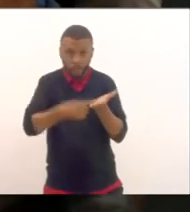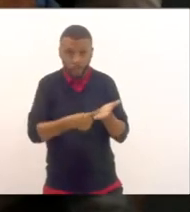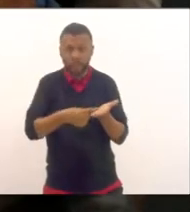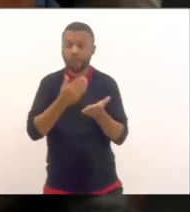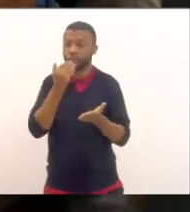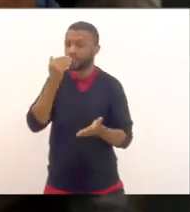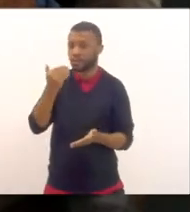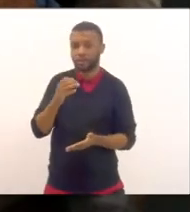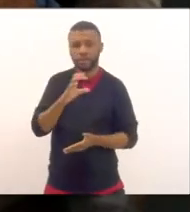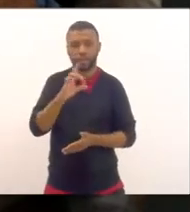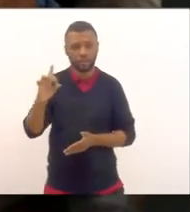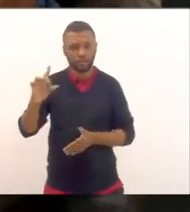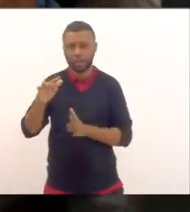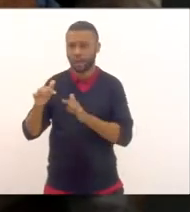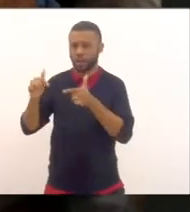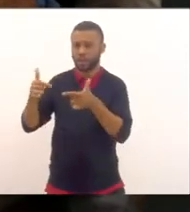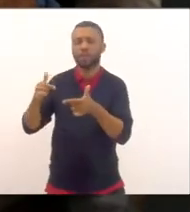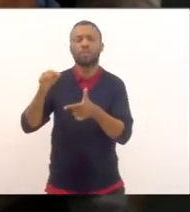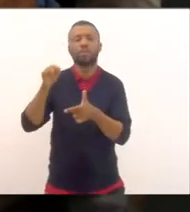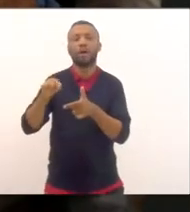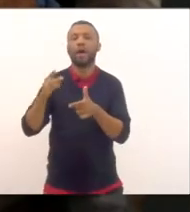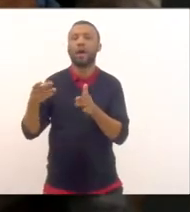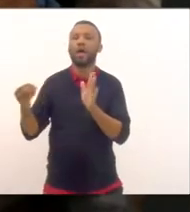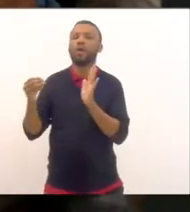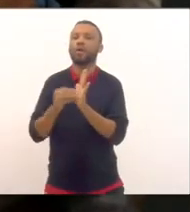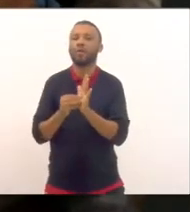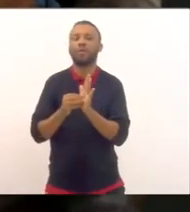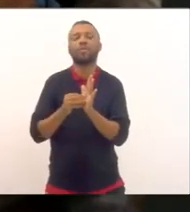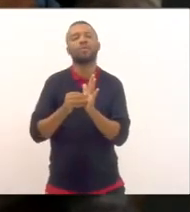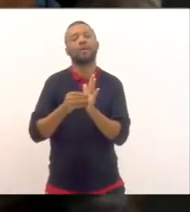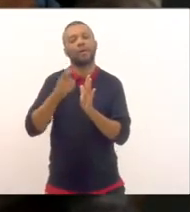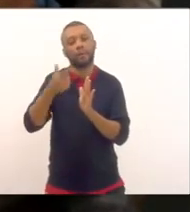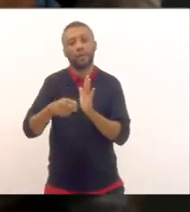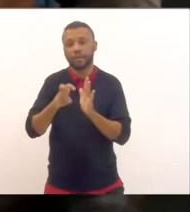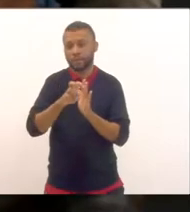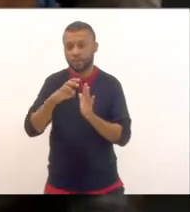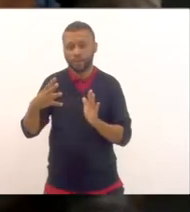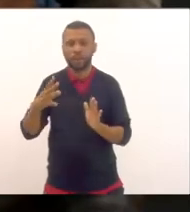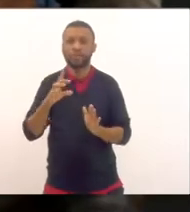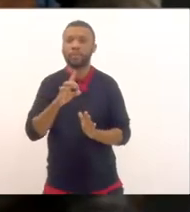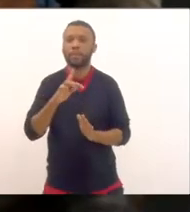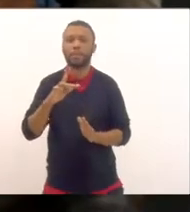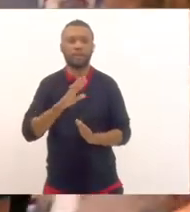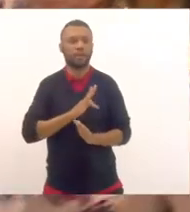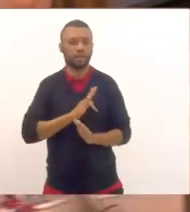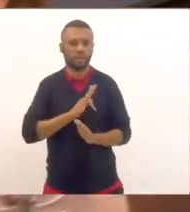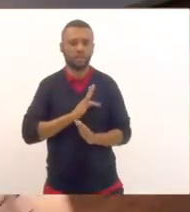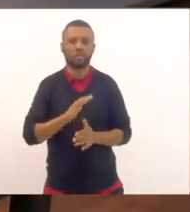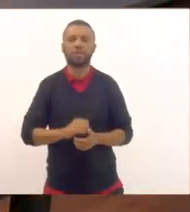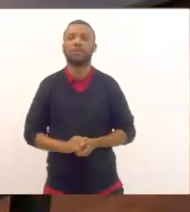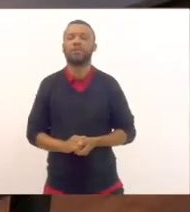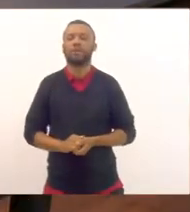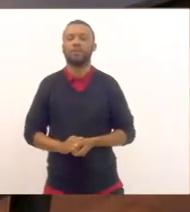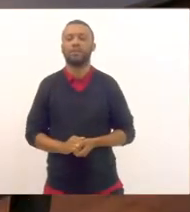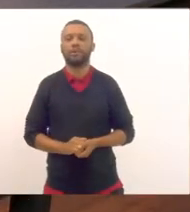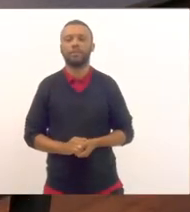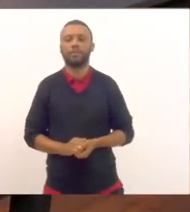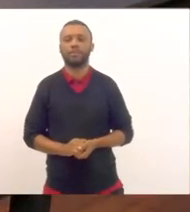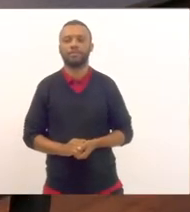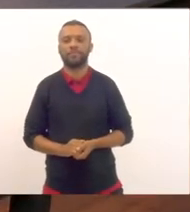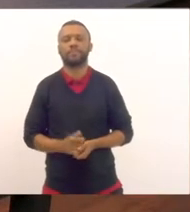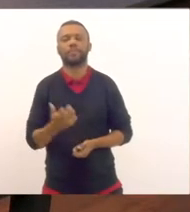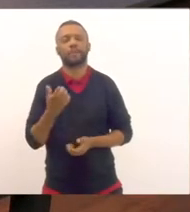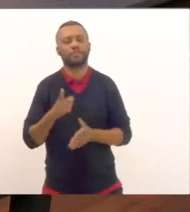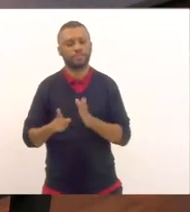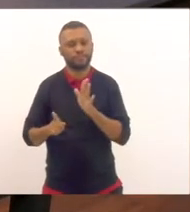coordenador da força-tarefa a inclusão de mais e 54 de Pedro II a fazer a pergunta o